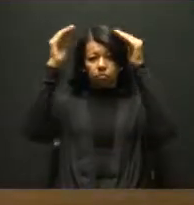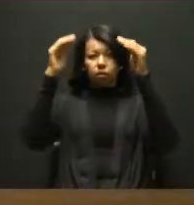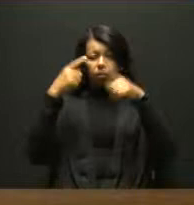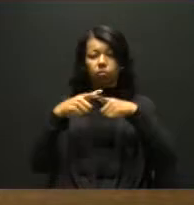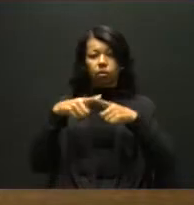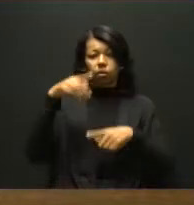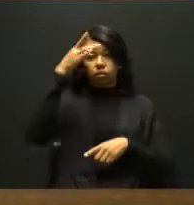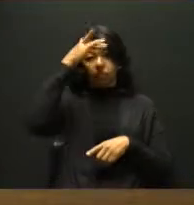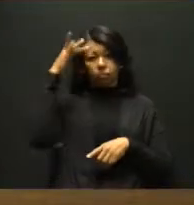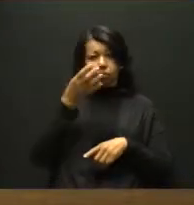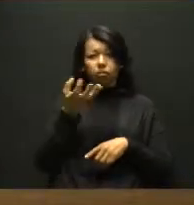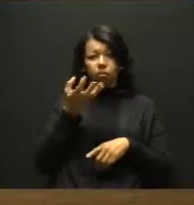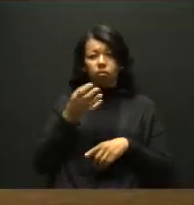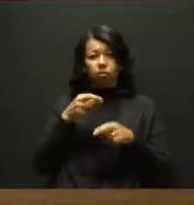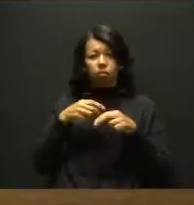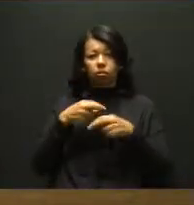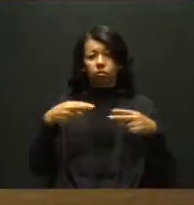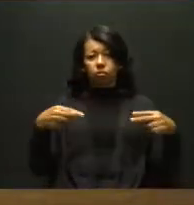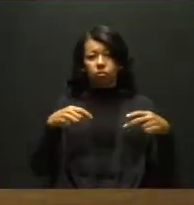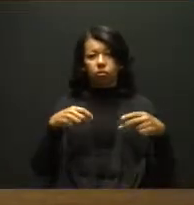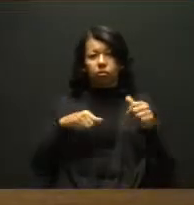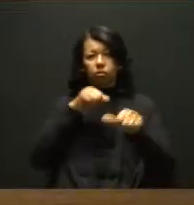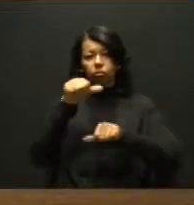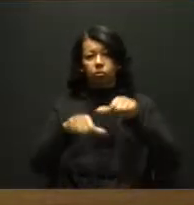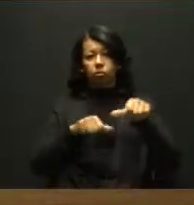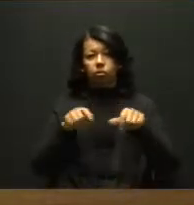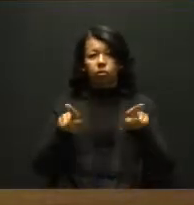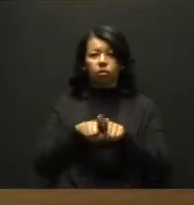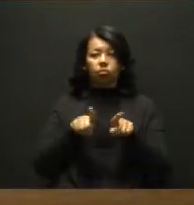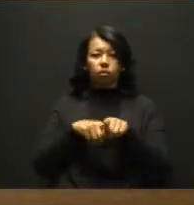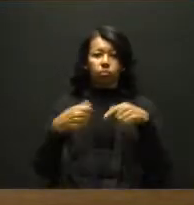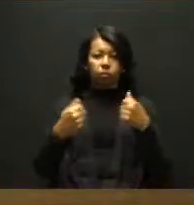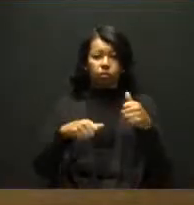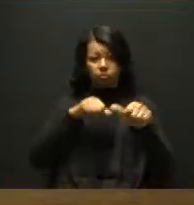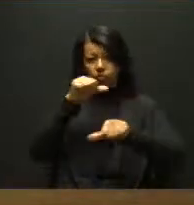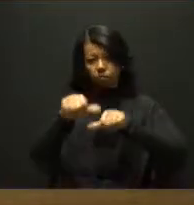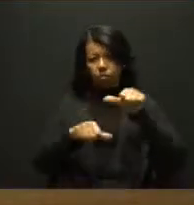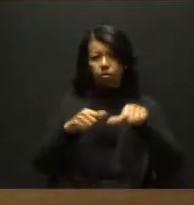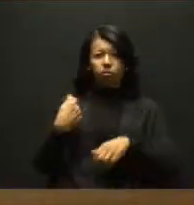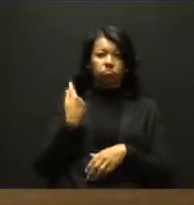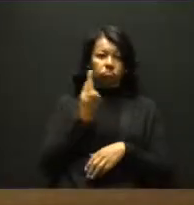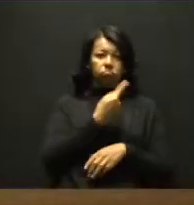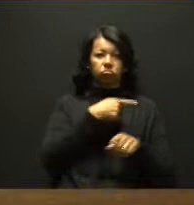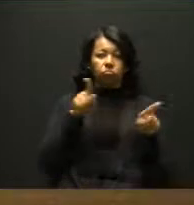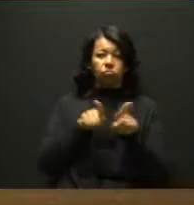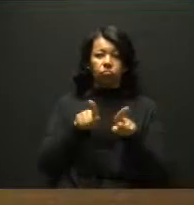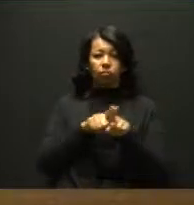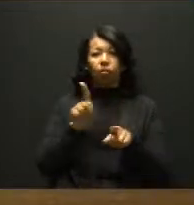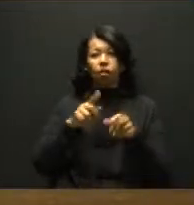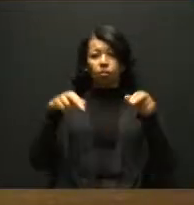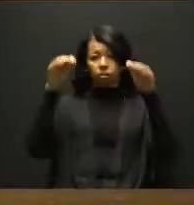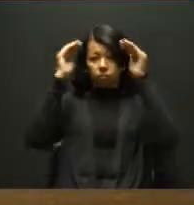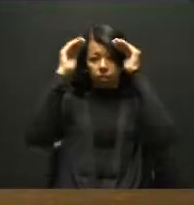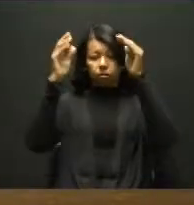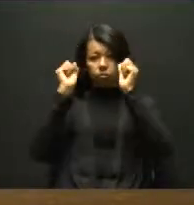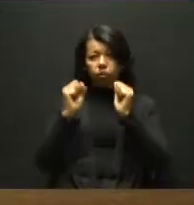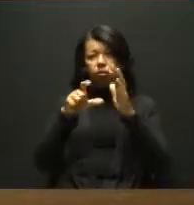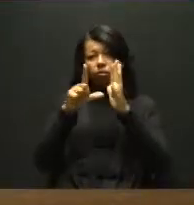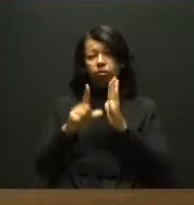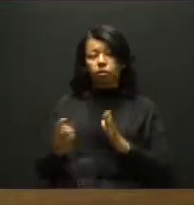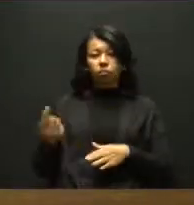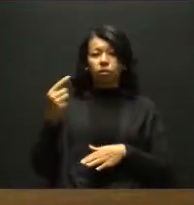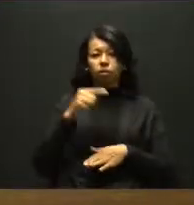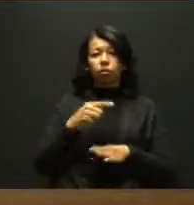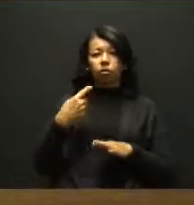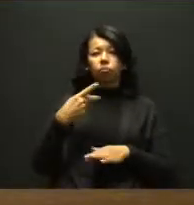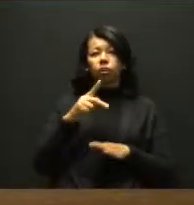essas pessoas querem que as coisas mundanas tem que mudar também a primeira mudança começa a gente não respeitarem o poder legislativo que está aqui